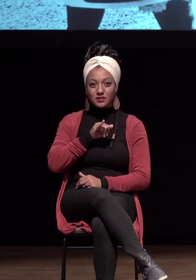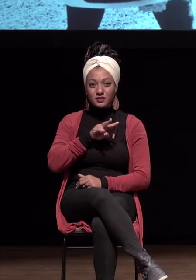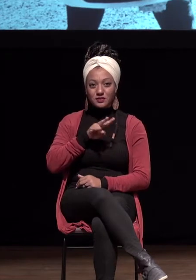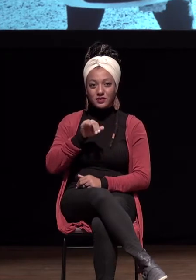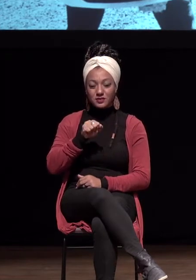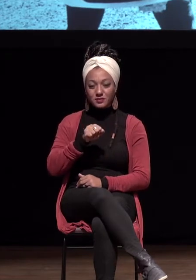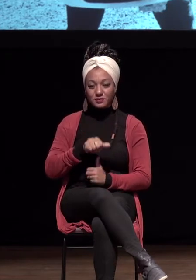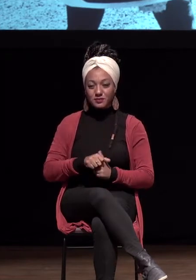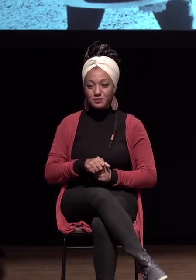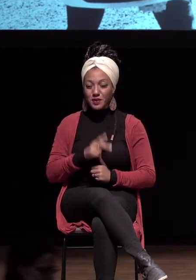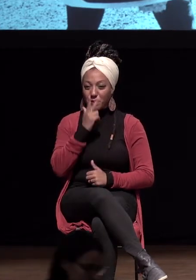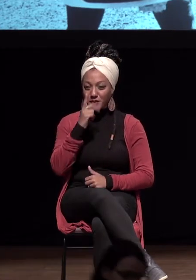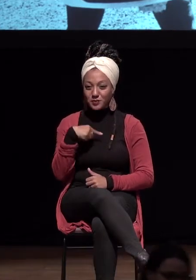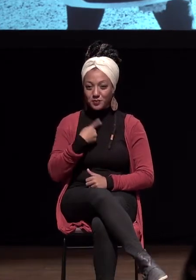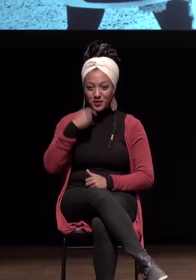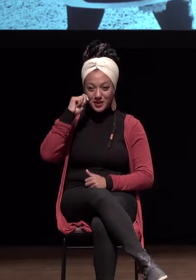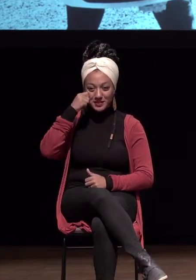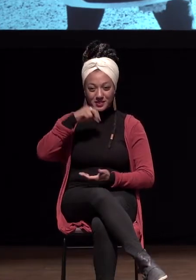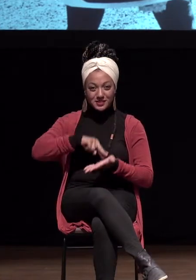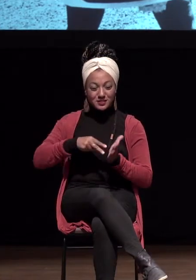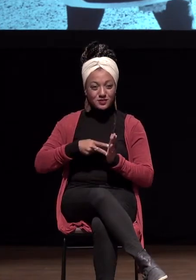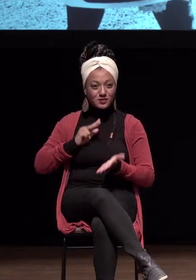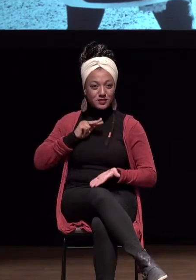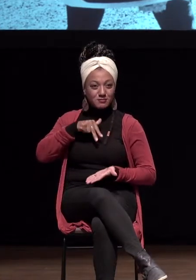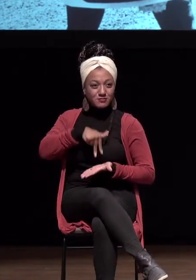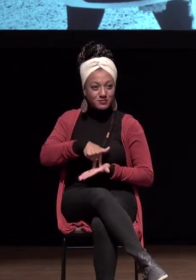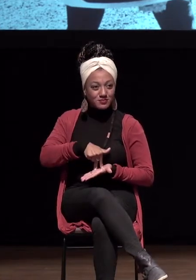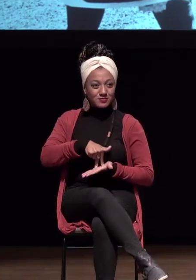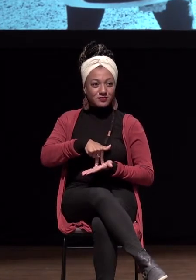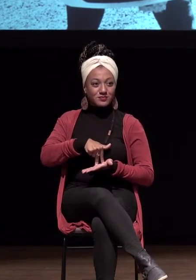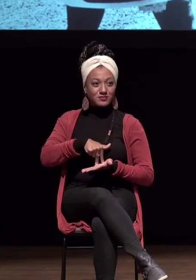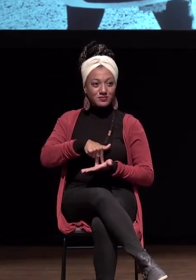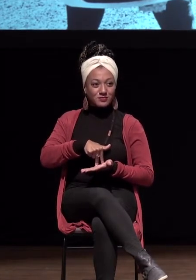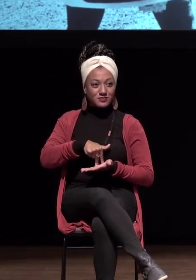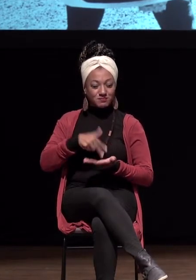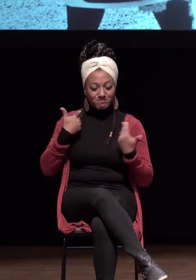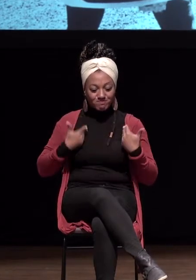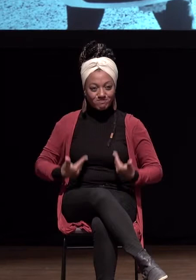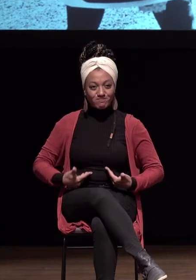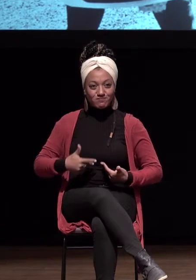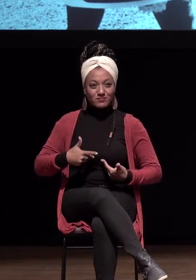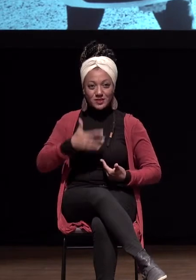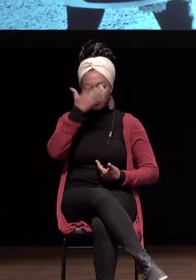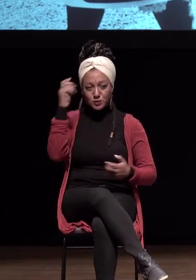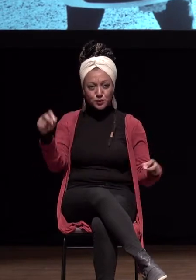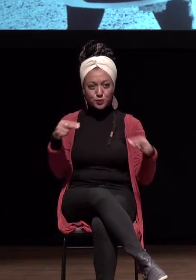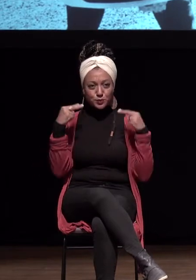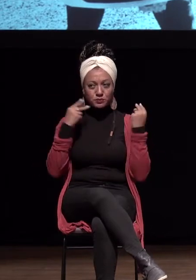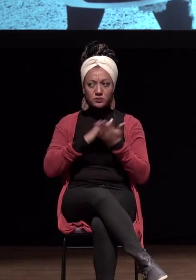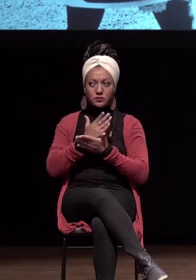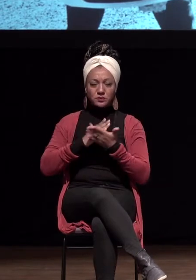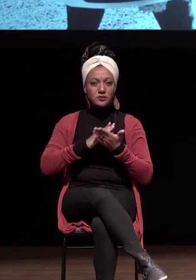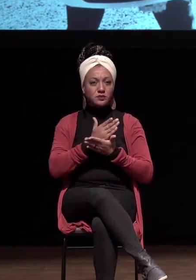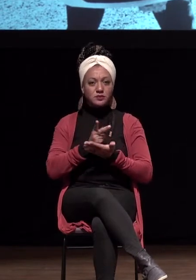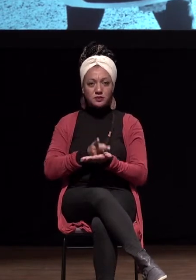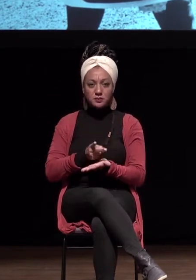Acho que a gente, mulher preta, já é um território, né, ambulante. Nossa presença incomoda. Fico muito feliz de nos